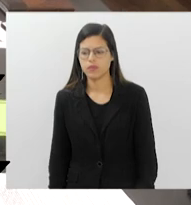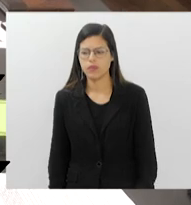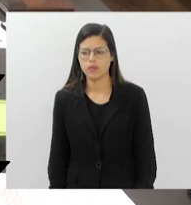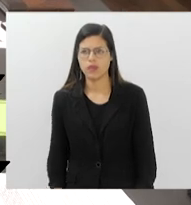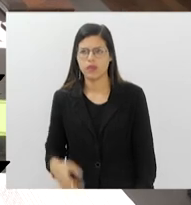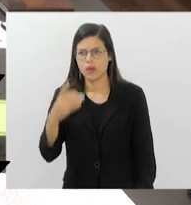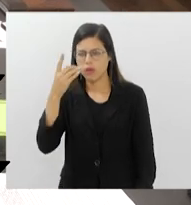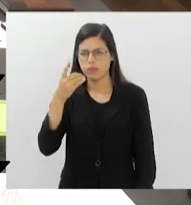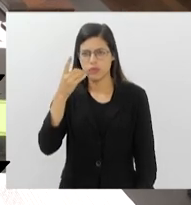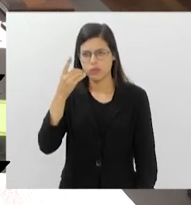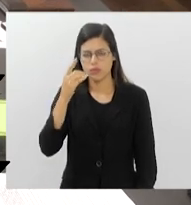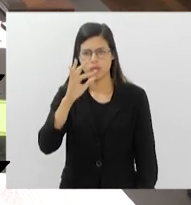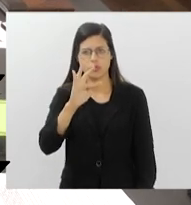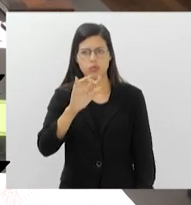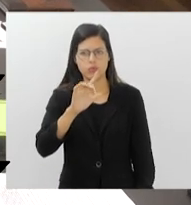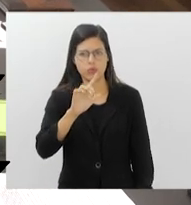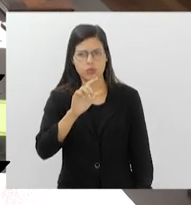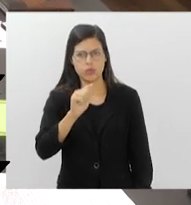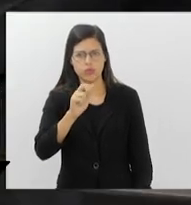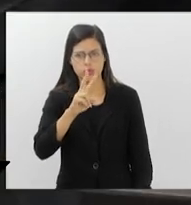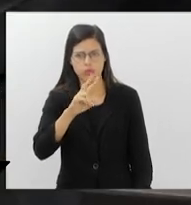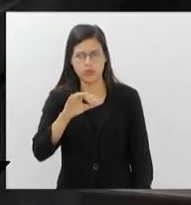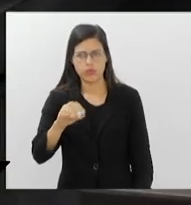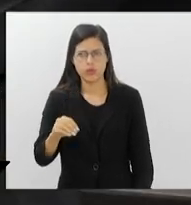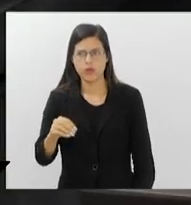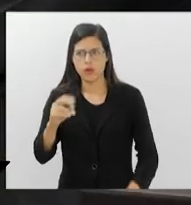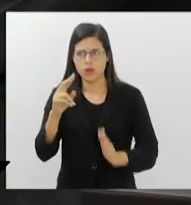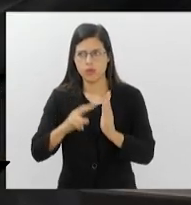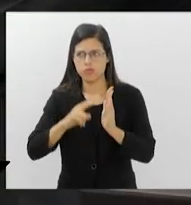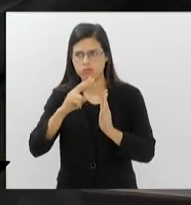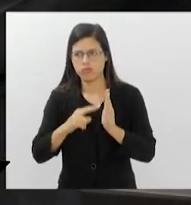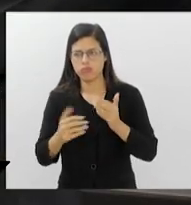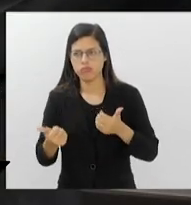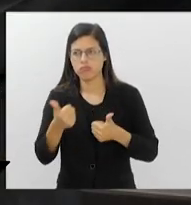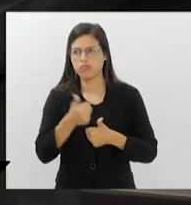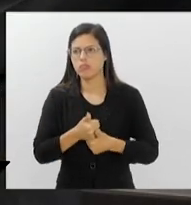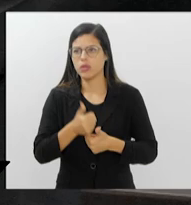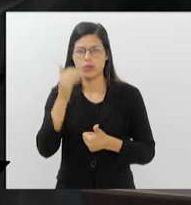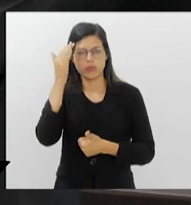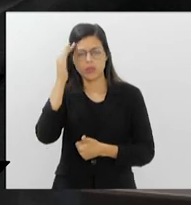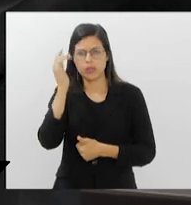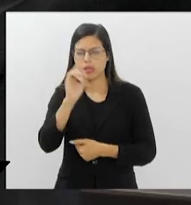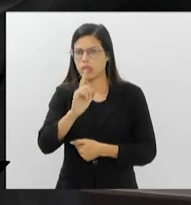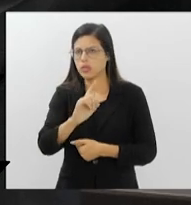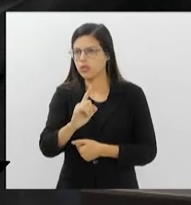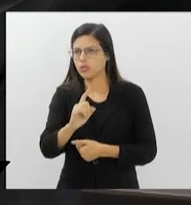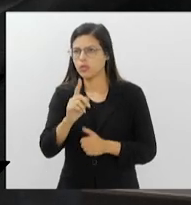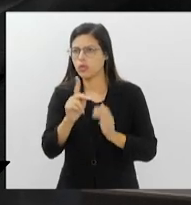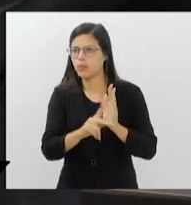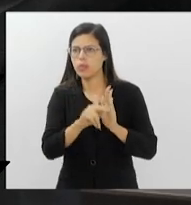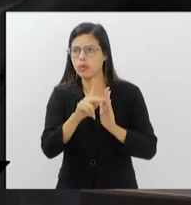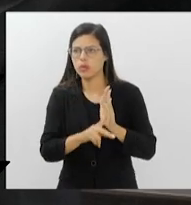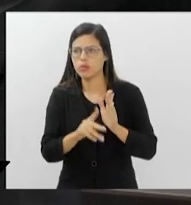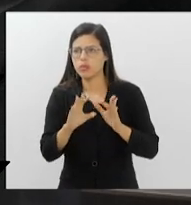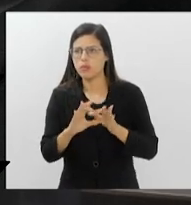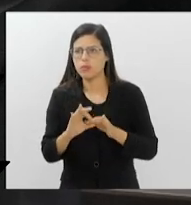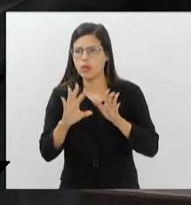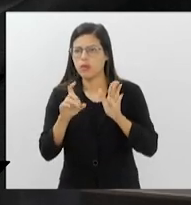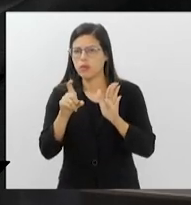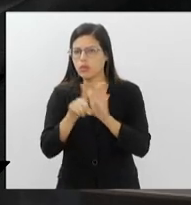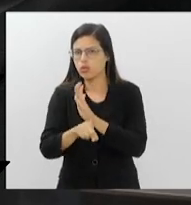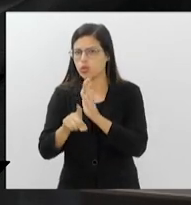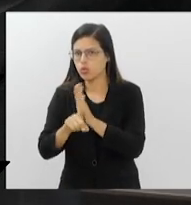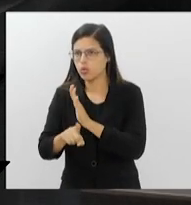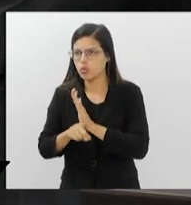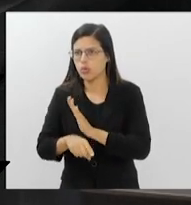até reli aqui o o substitutivo e eu não entendi que o projeto autorizava desconto em folha a gente